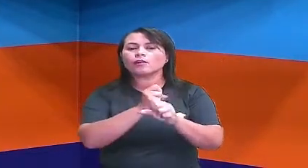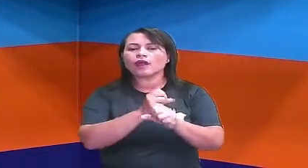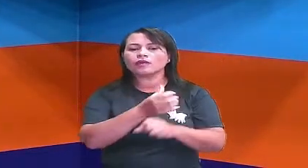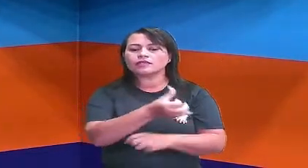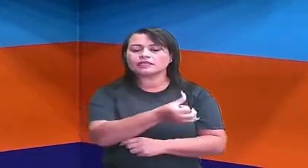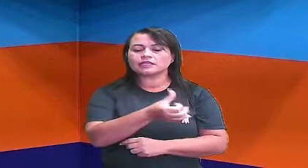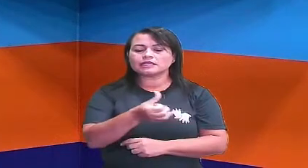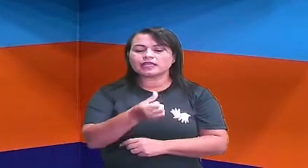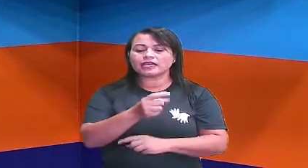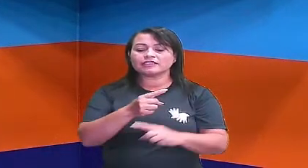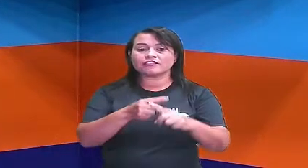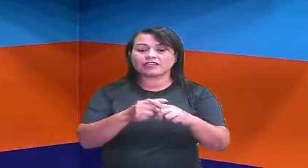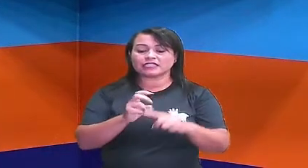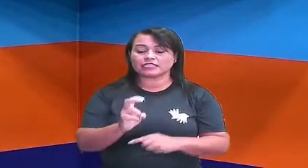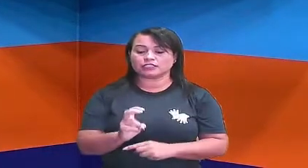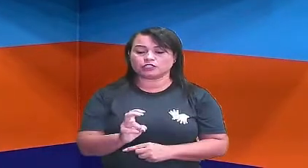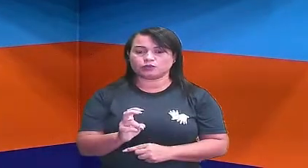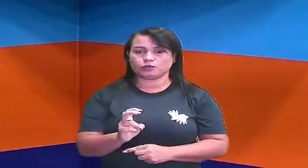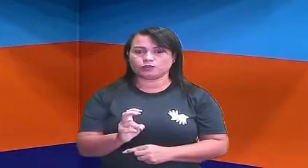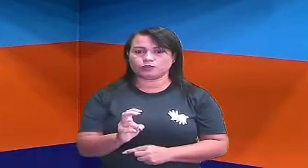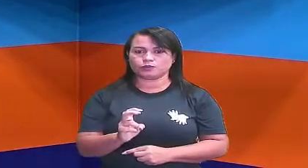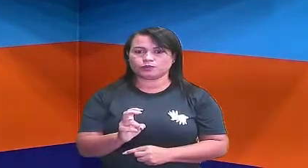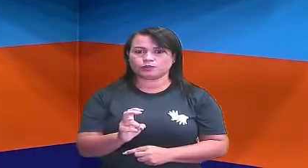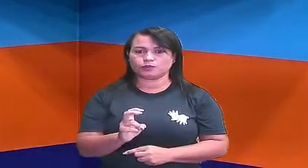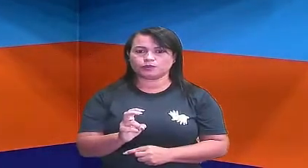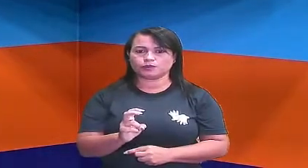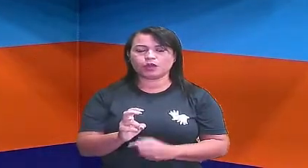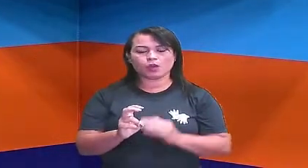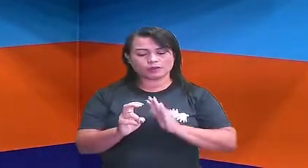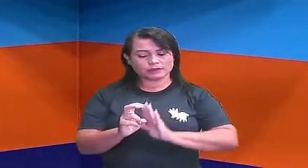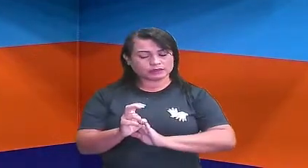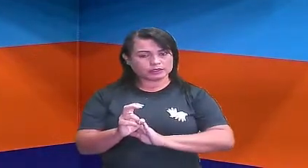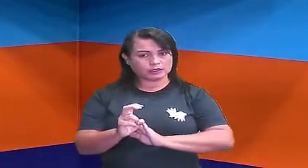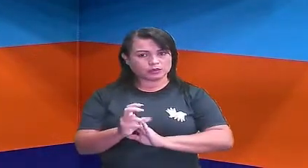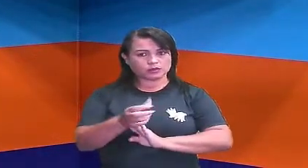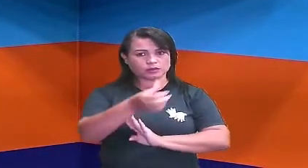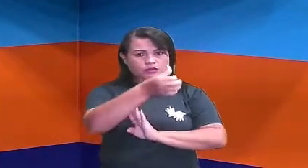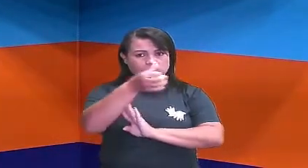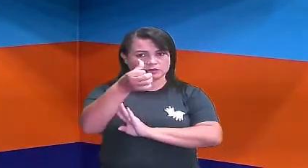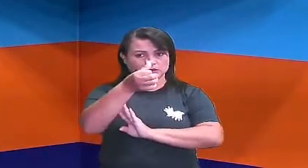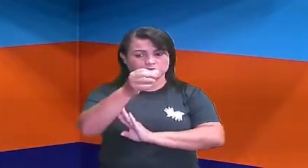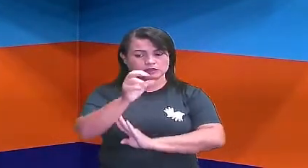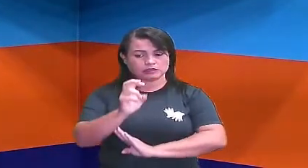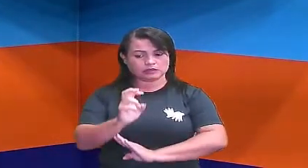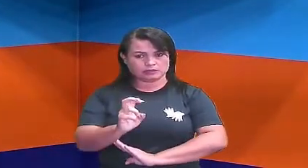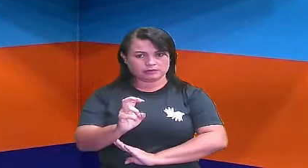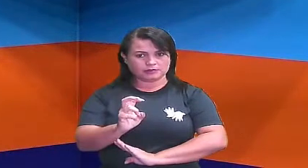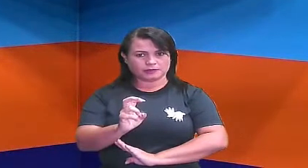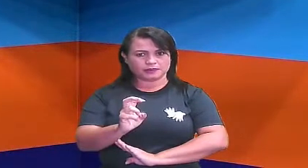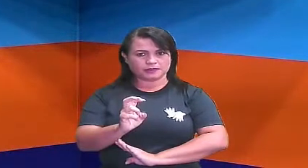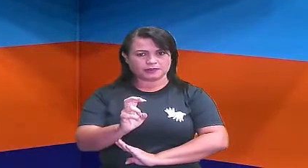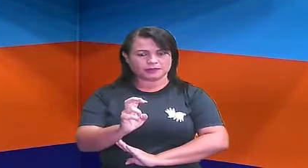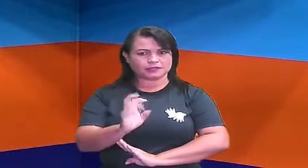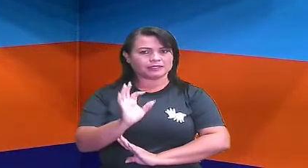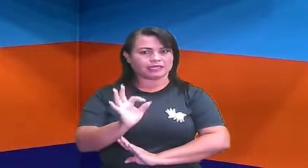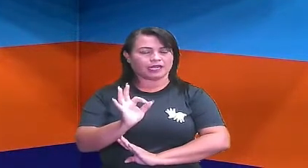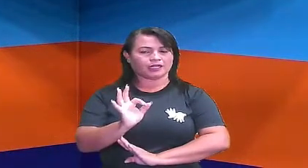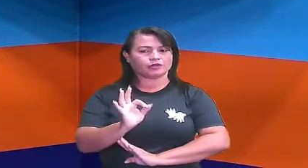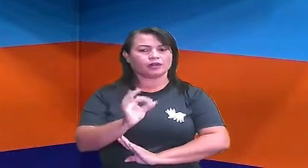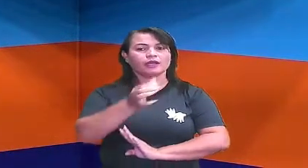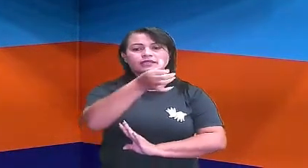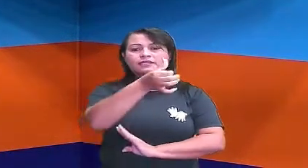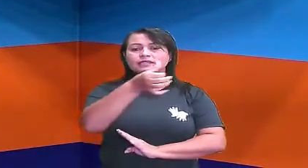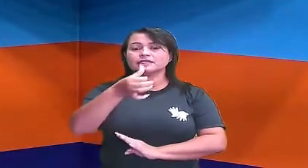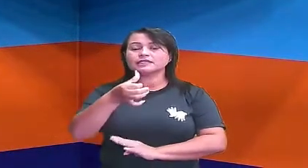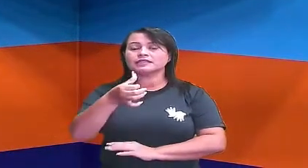5. Unidade, né? O 5 tem que estar embaixo da unidade do número 66. Tá? Então,